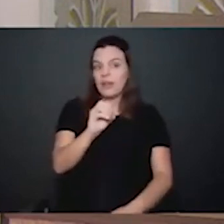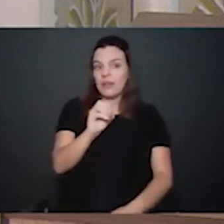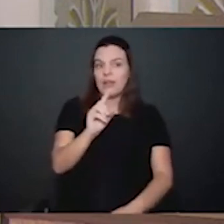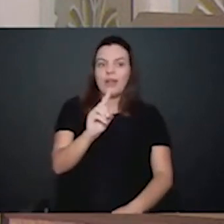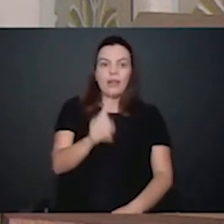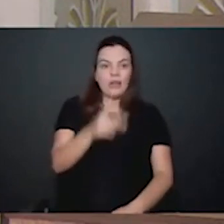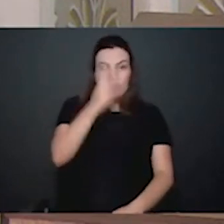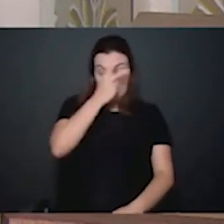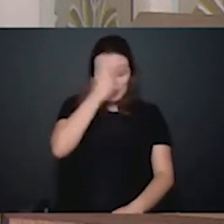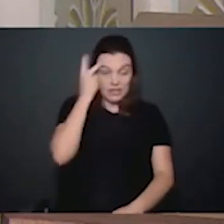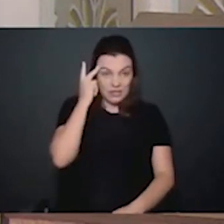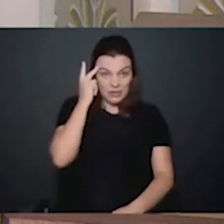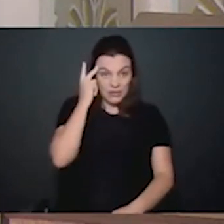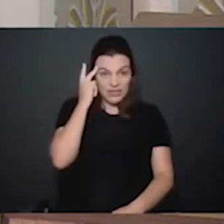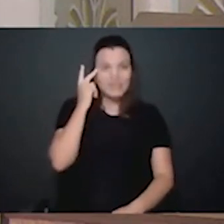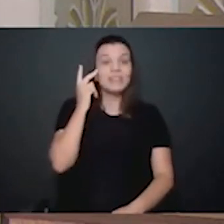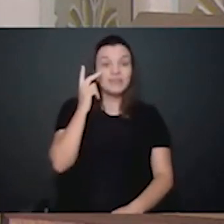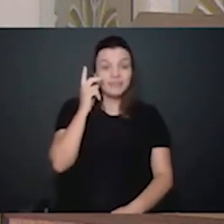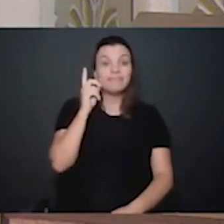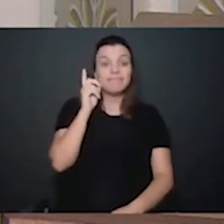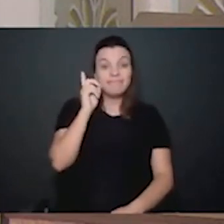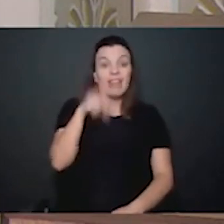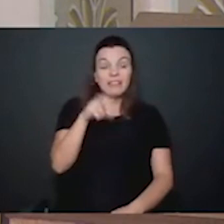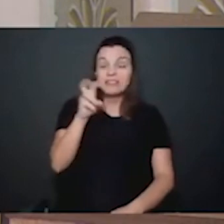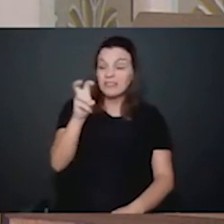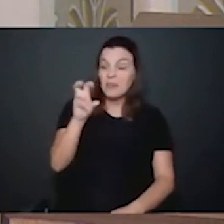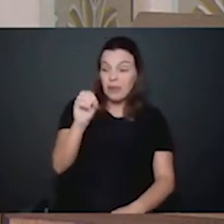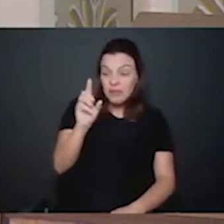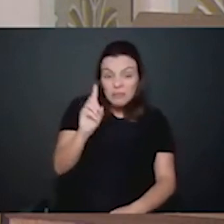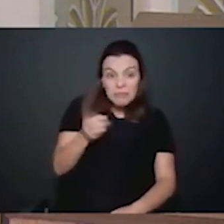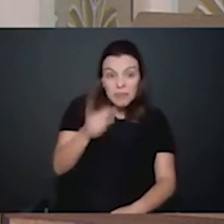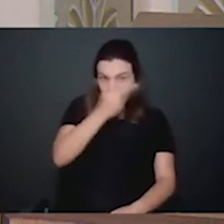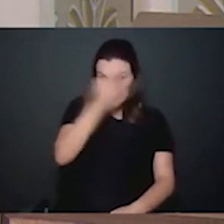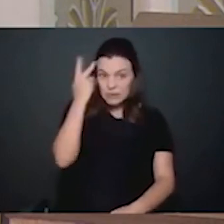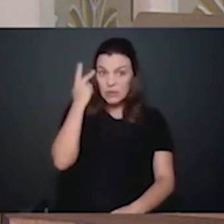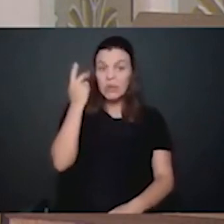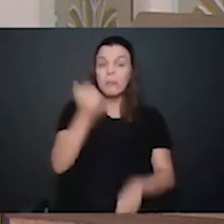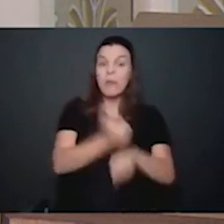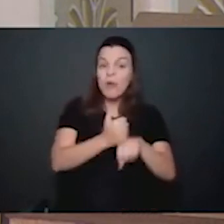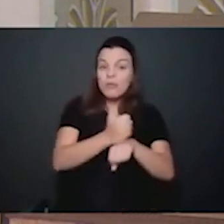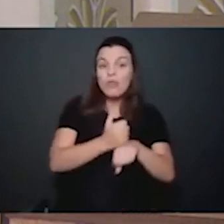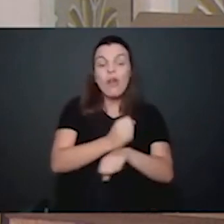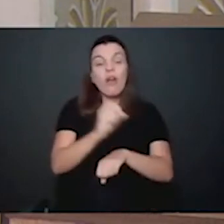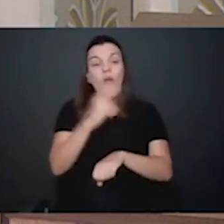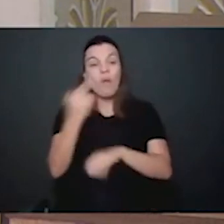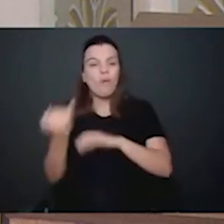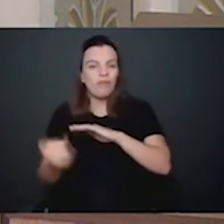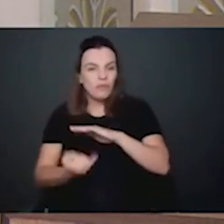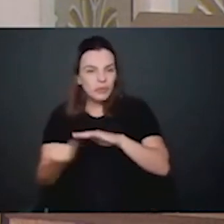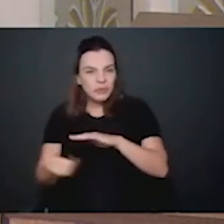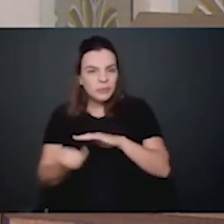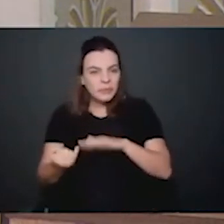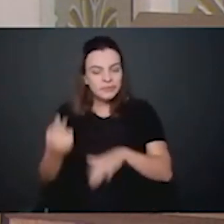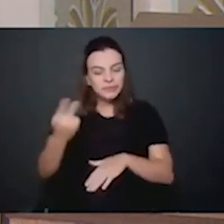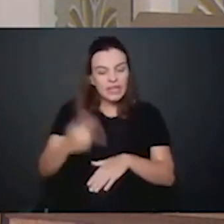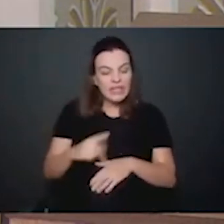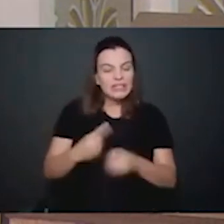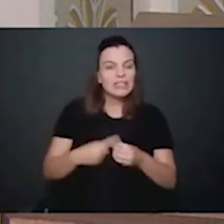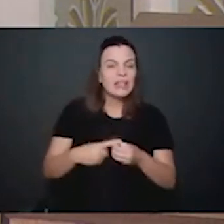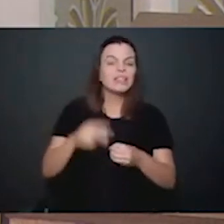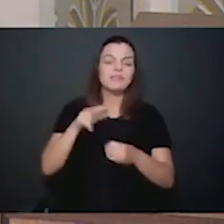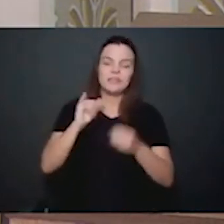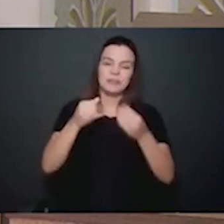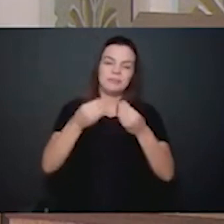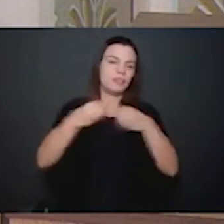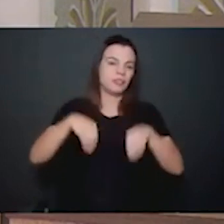Curitiba de forma amadora ou profissional a corrida de rua na cidade serão prejudicados e gente